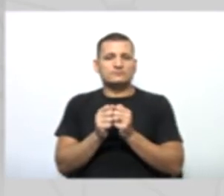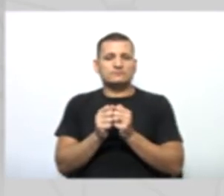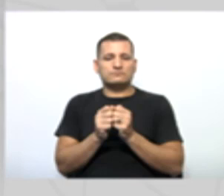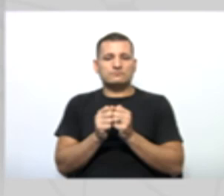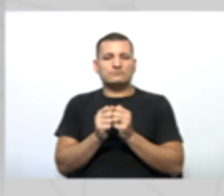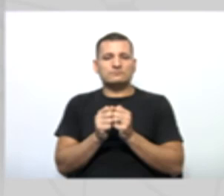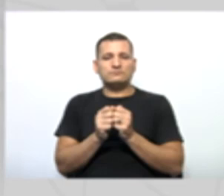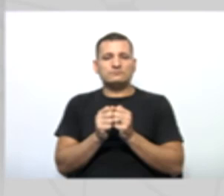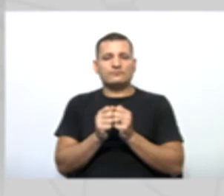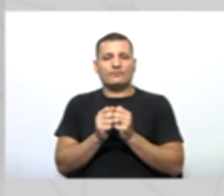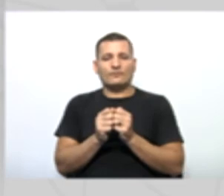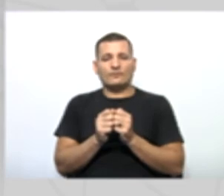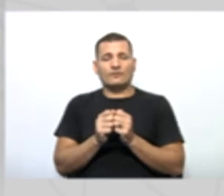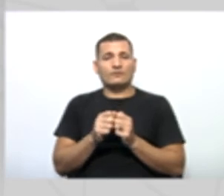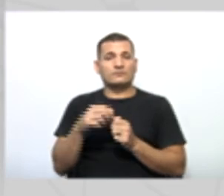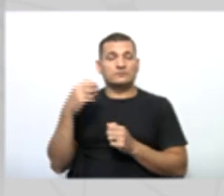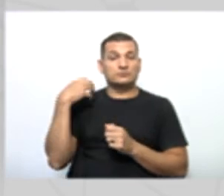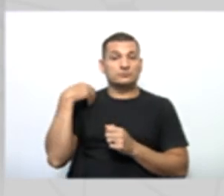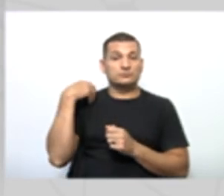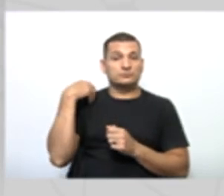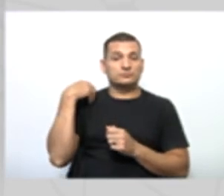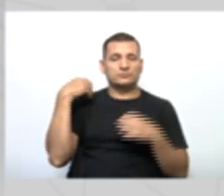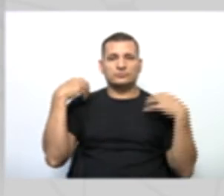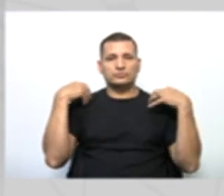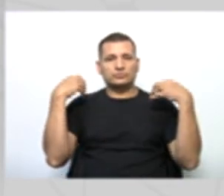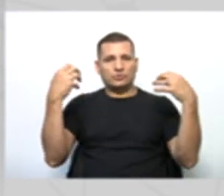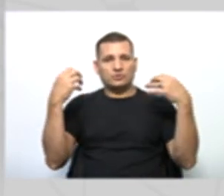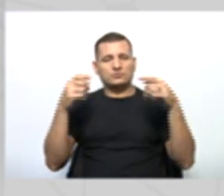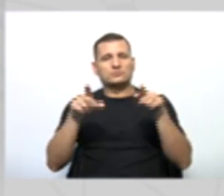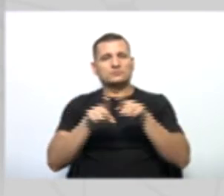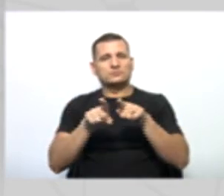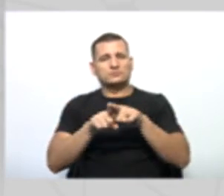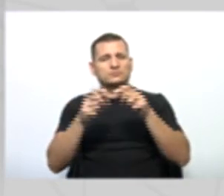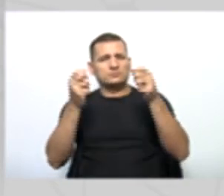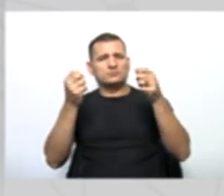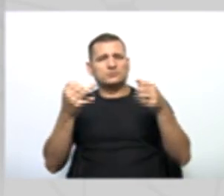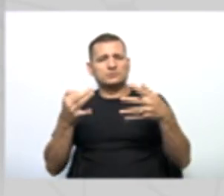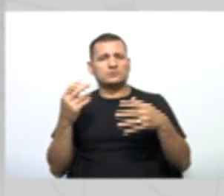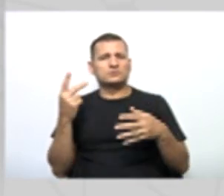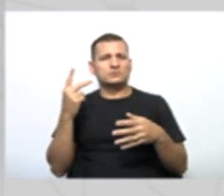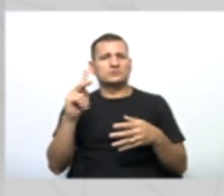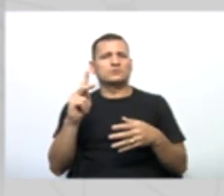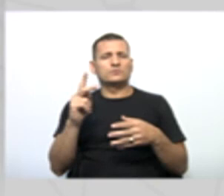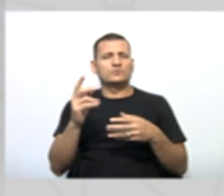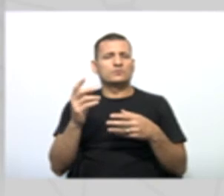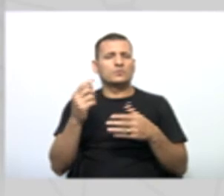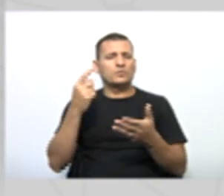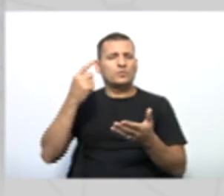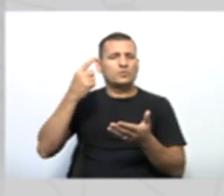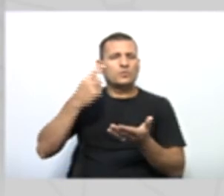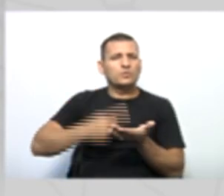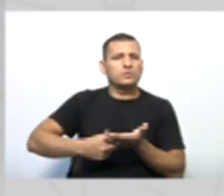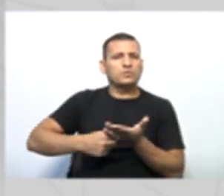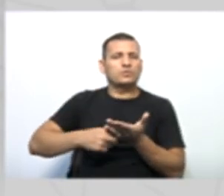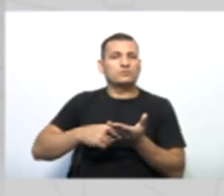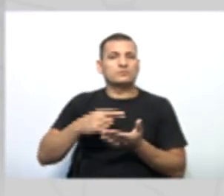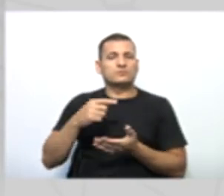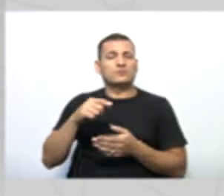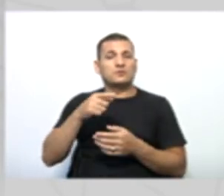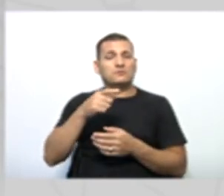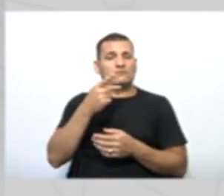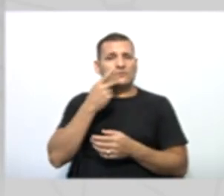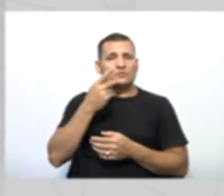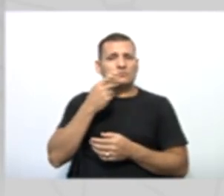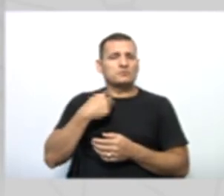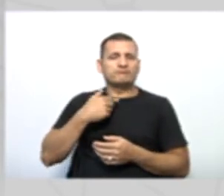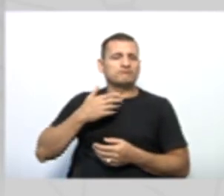juntas. Sócrates, inclusive, leva ao extremo seu compromisso como cidadão ateniense, recusando-se, inclusive, a fugir